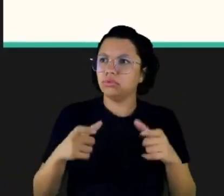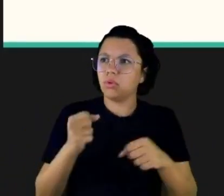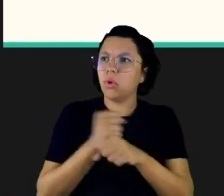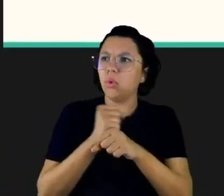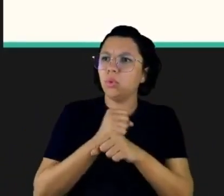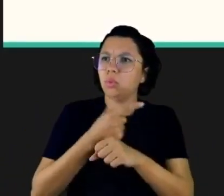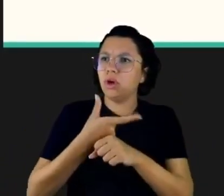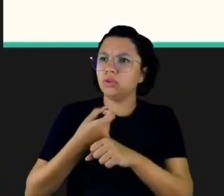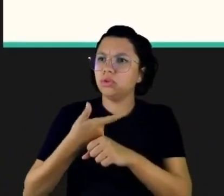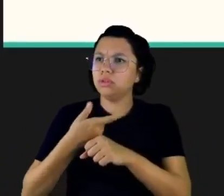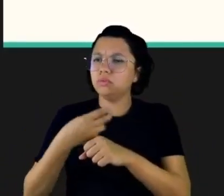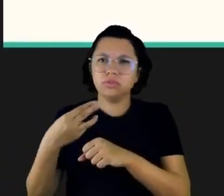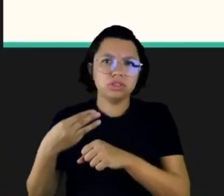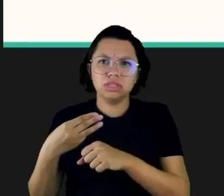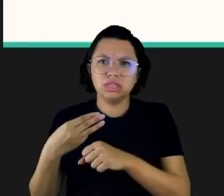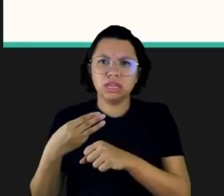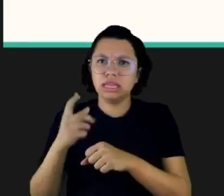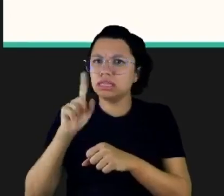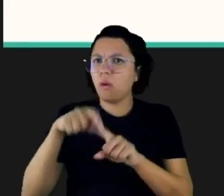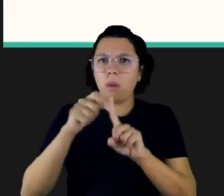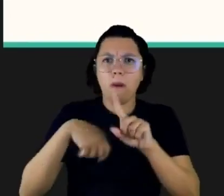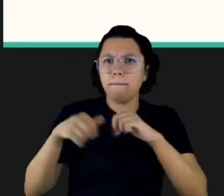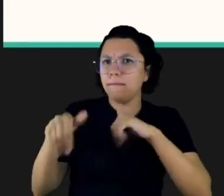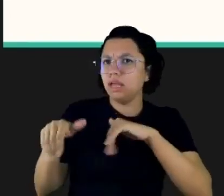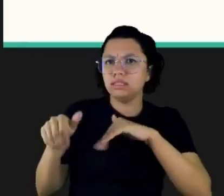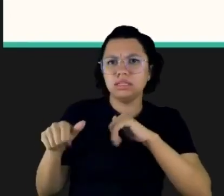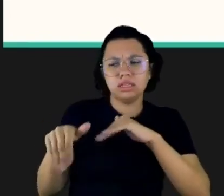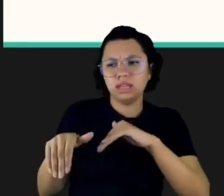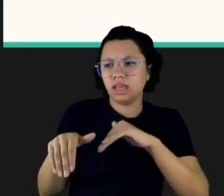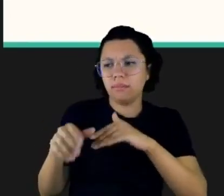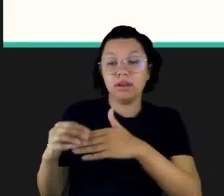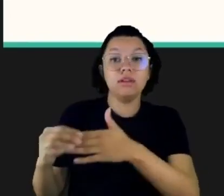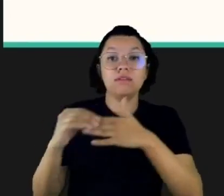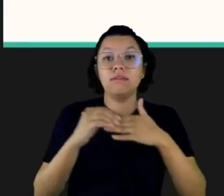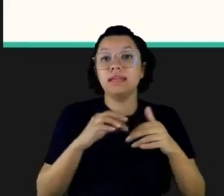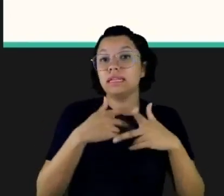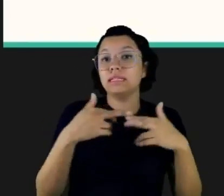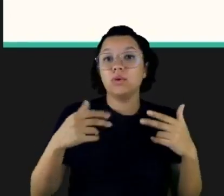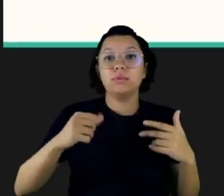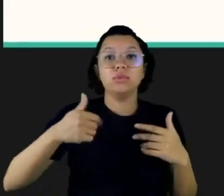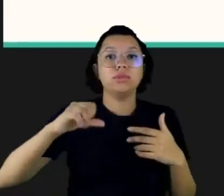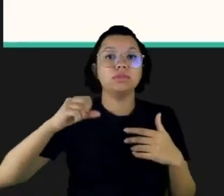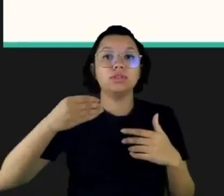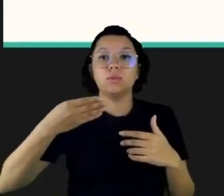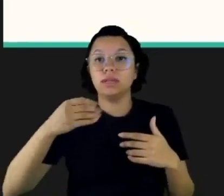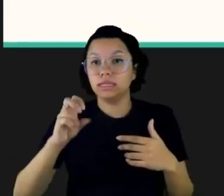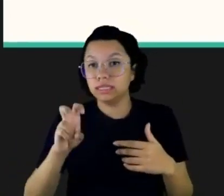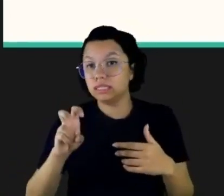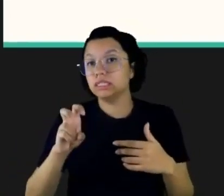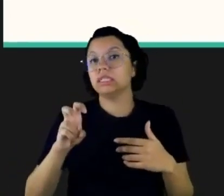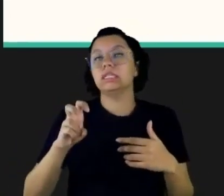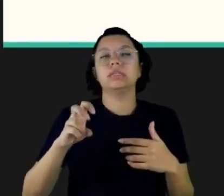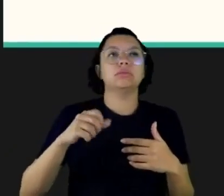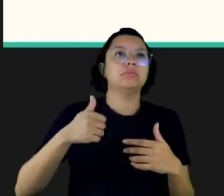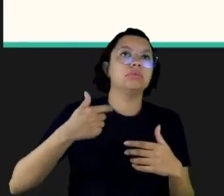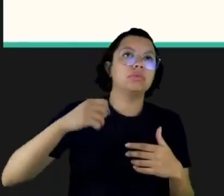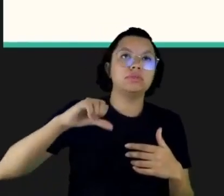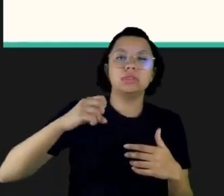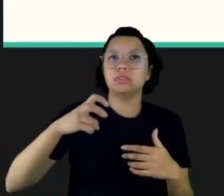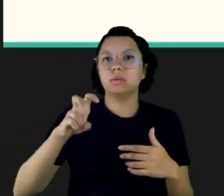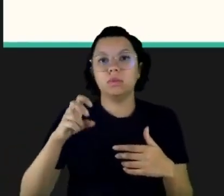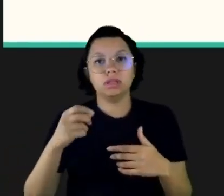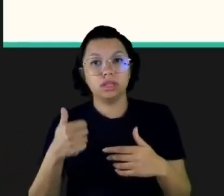de setembro, e aí ele vai trazer coisas de 1945, de 1952, muda o tempo. E